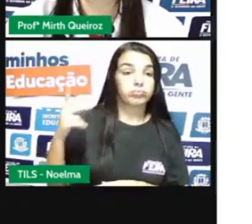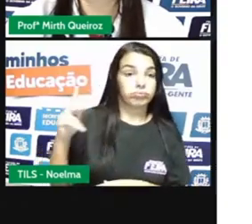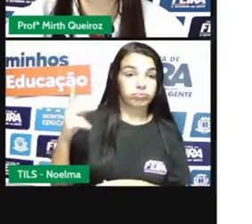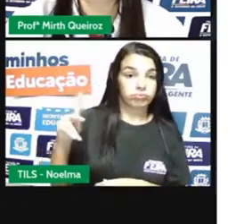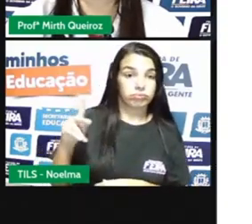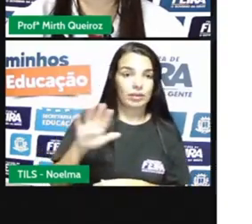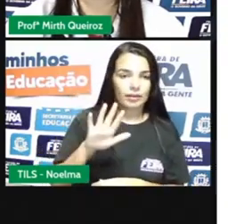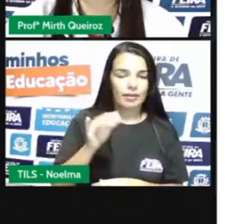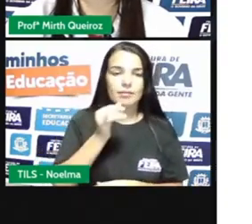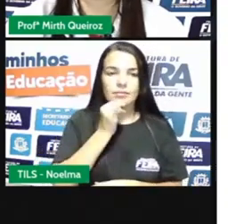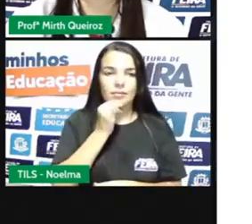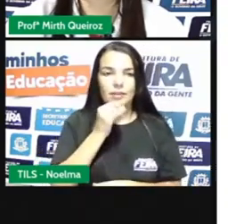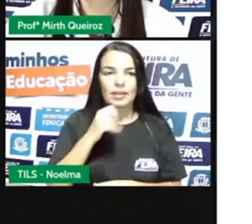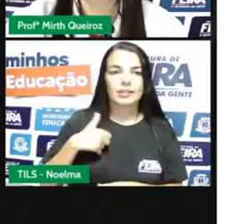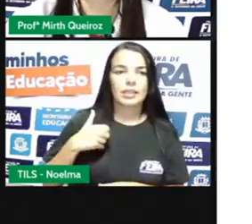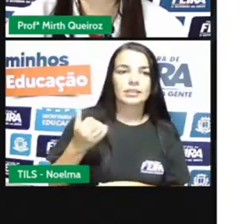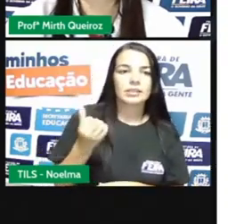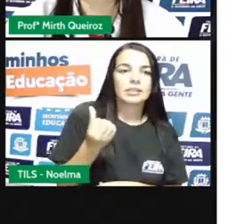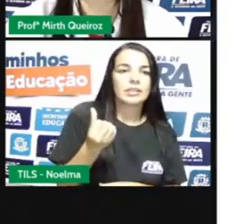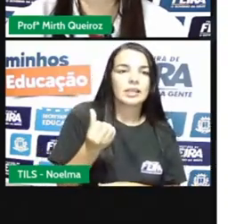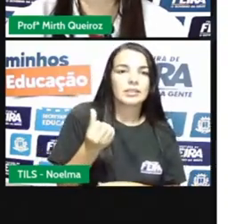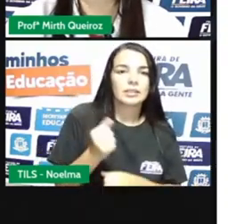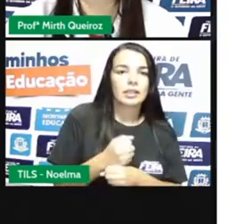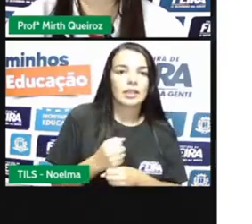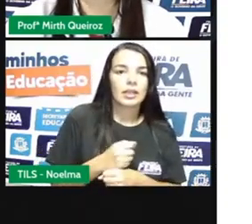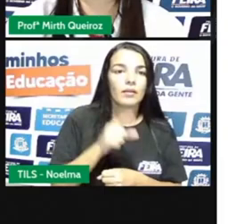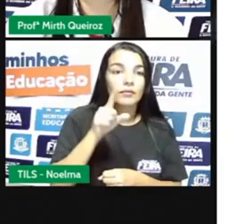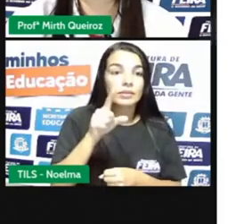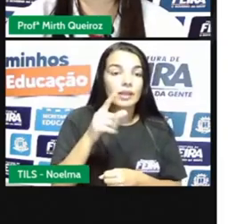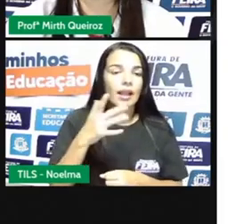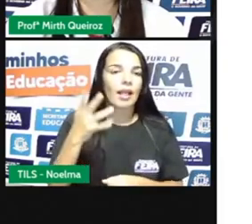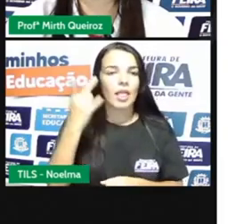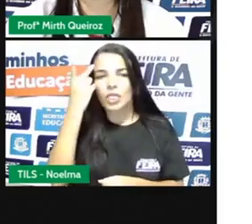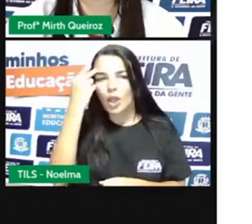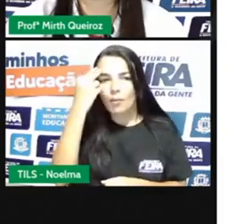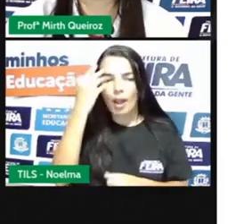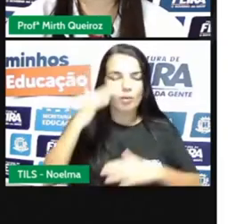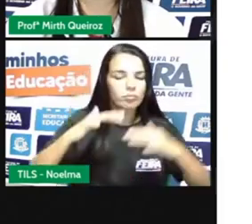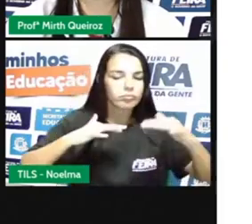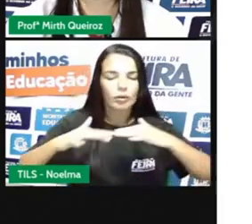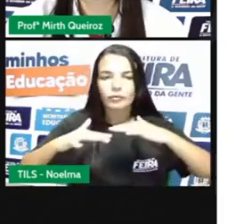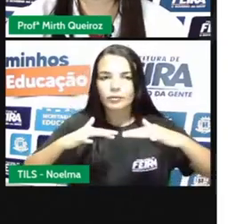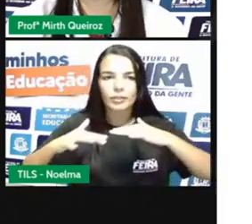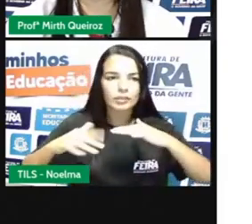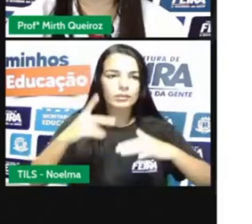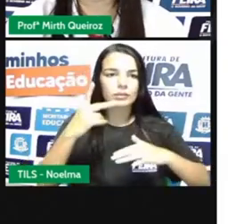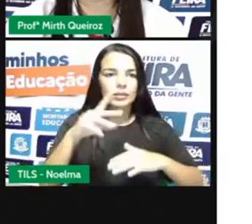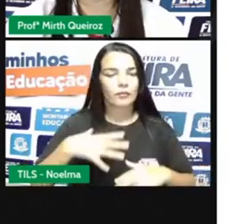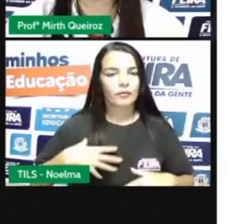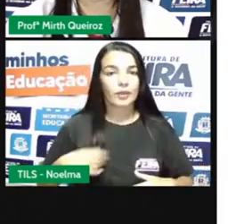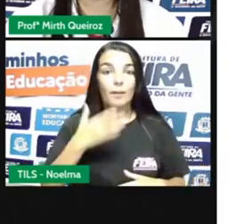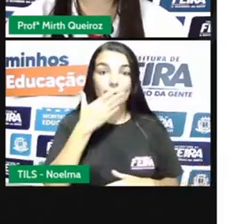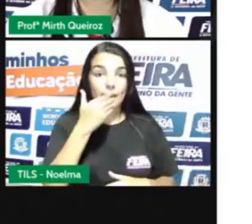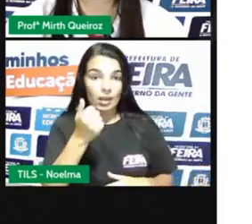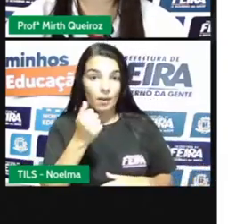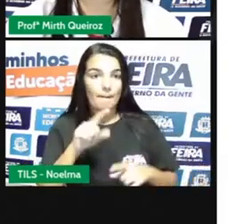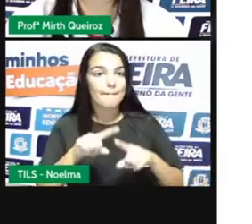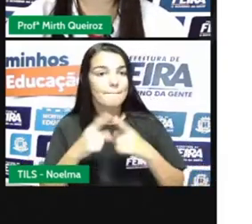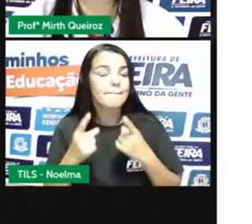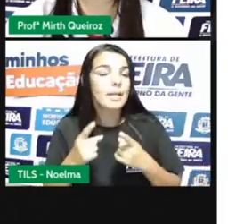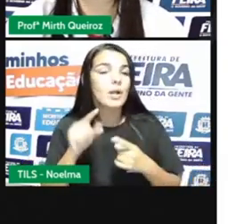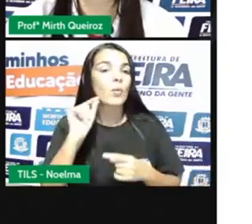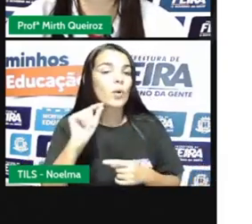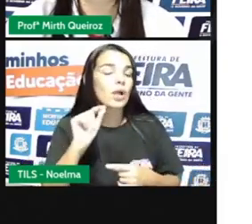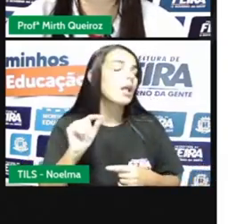idade. Até os 6 anos. Quanto mais naturais são os movimentos dos seus filhos nesta fase, melhor. Por essa